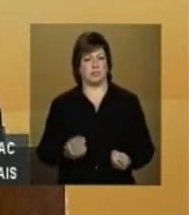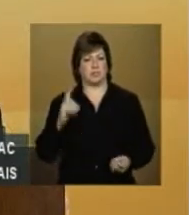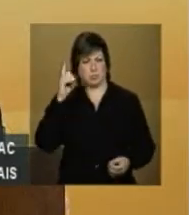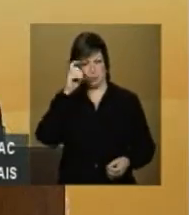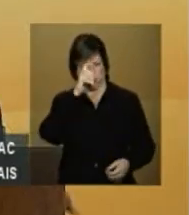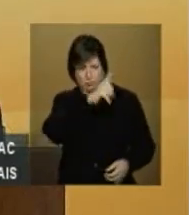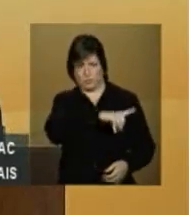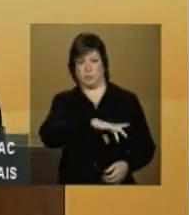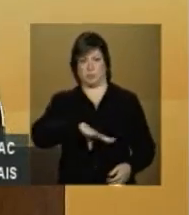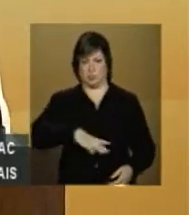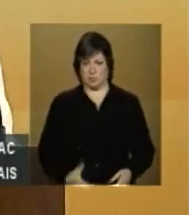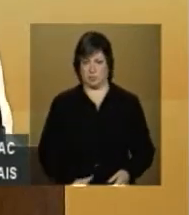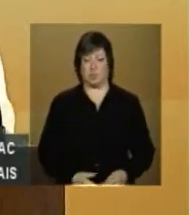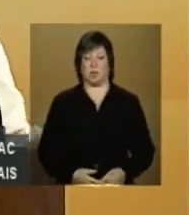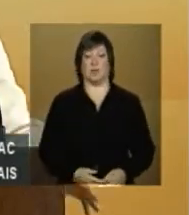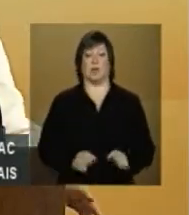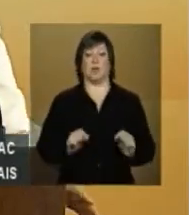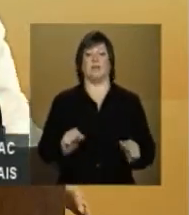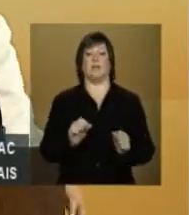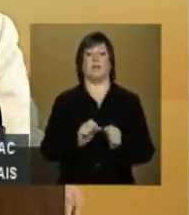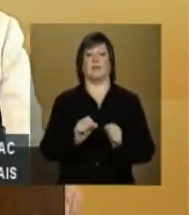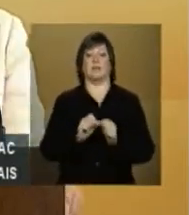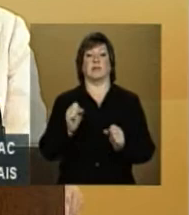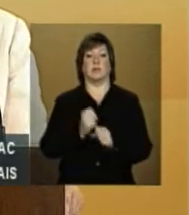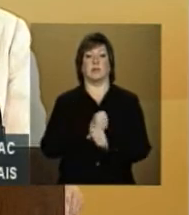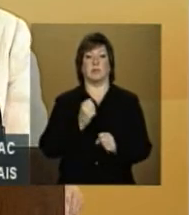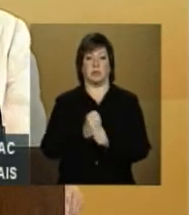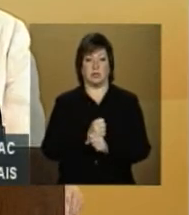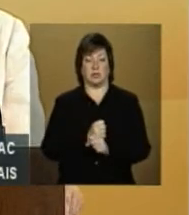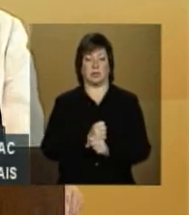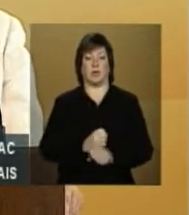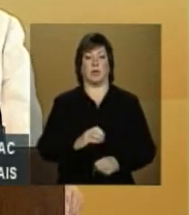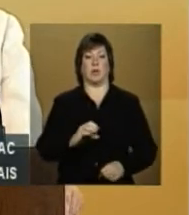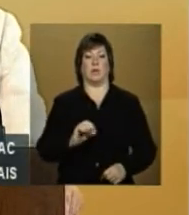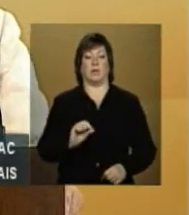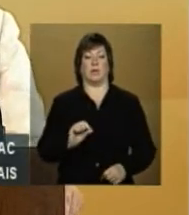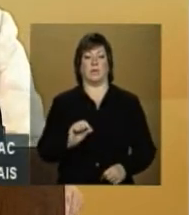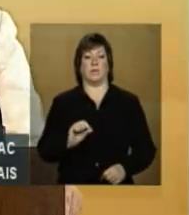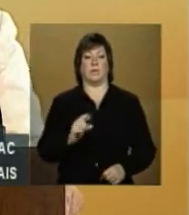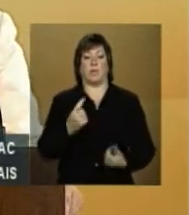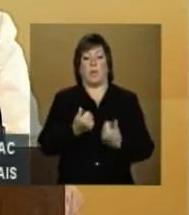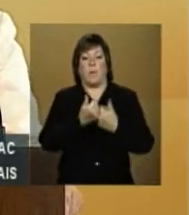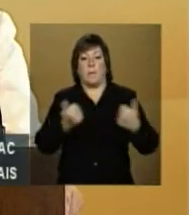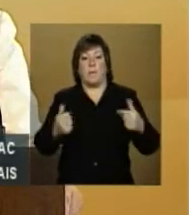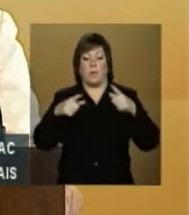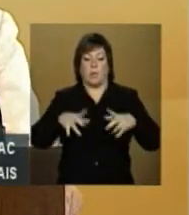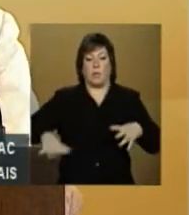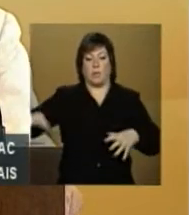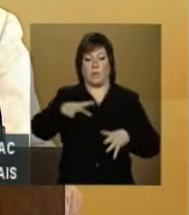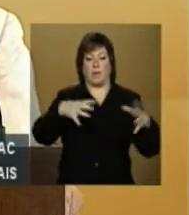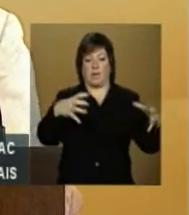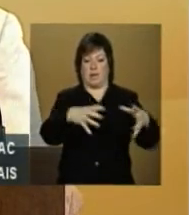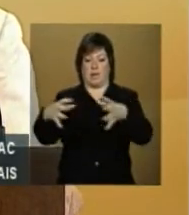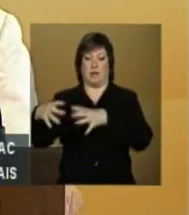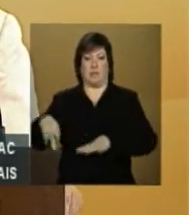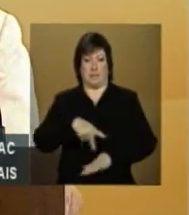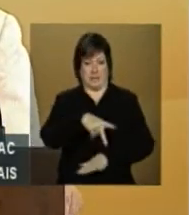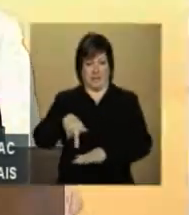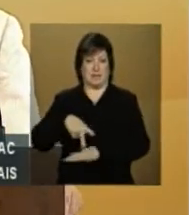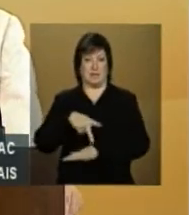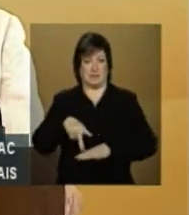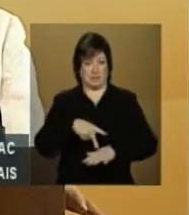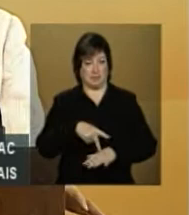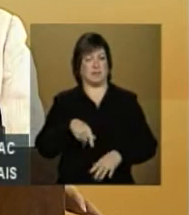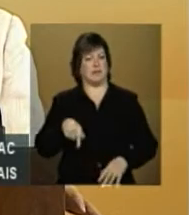desafiador, que era construir uma cooperação regional entre nações. Foi um